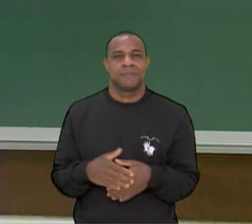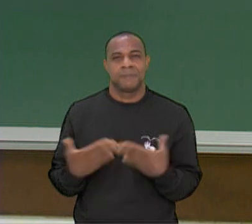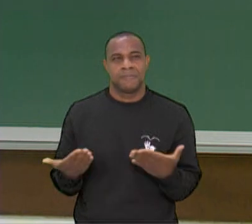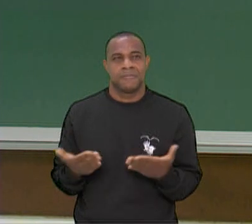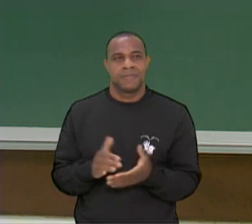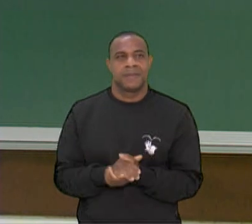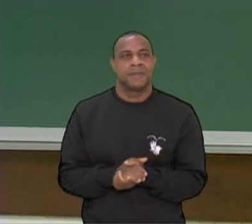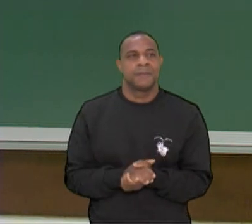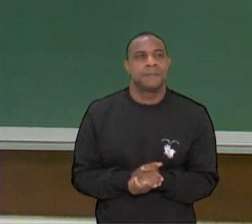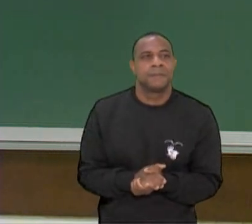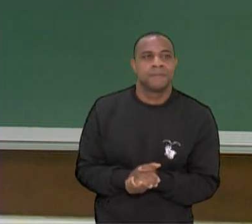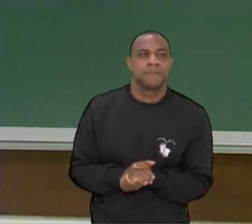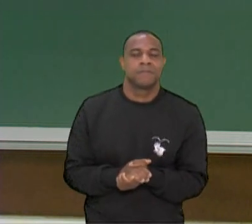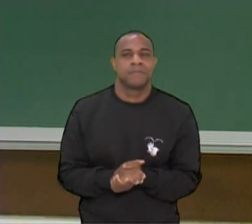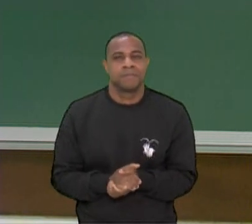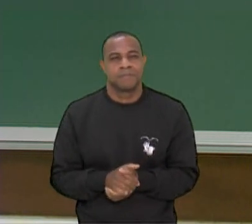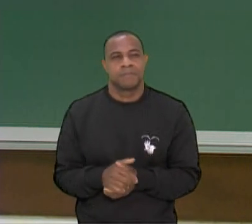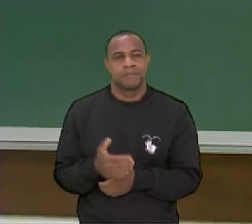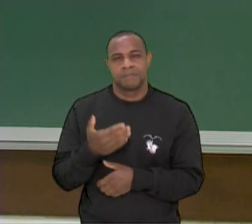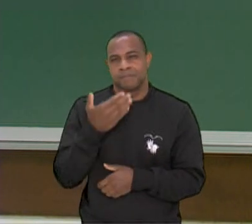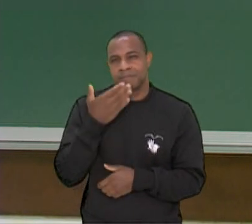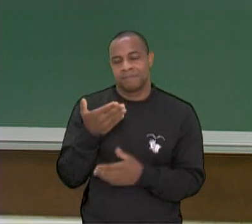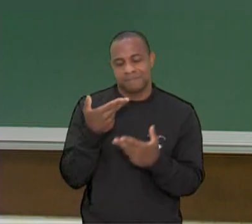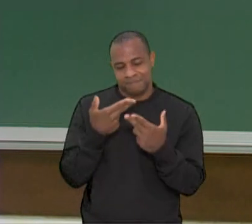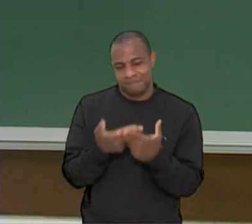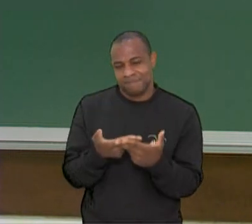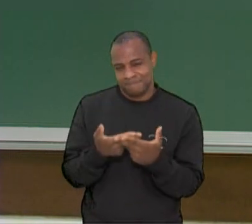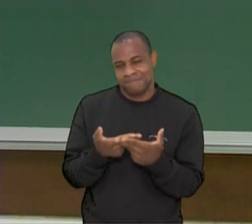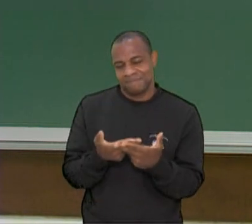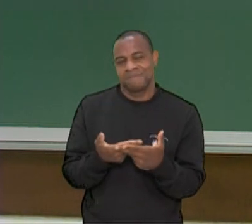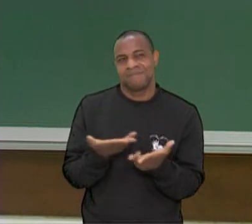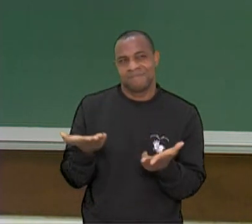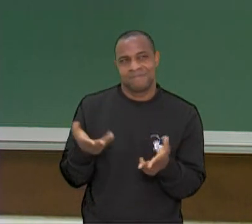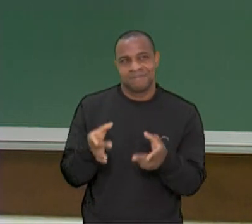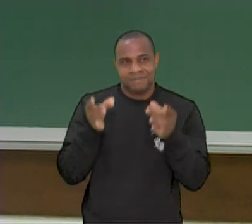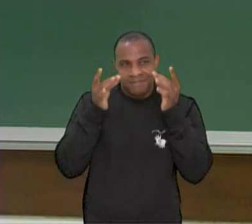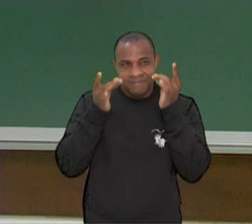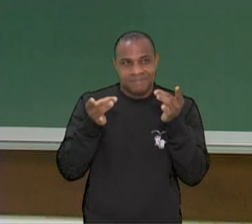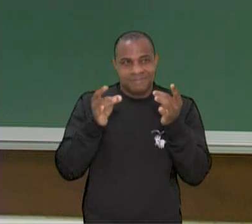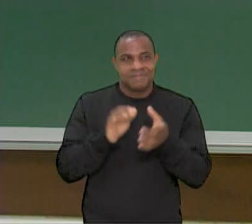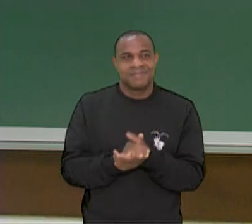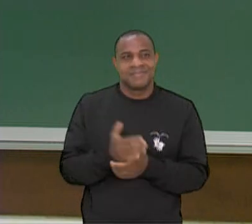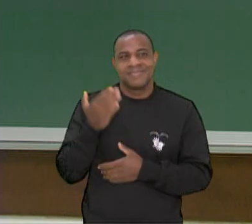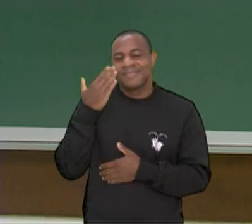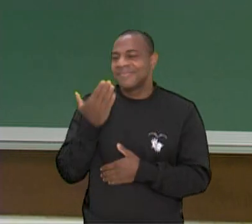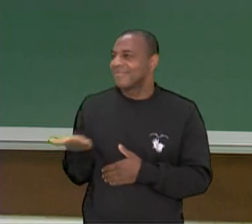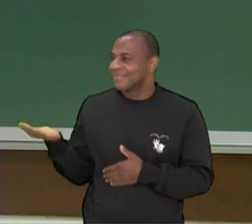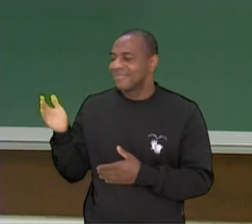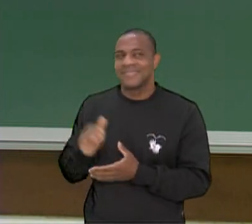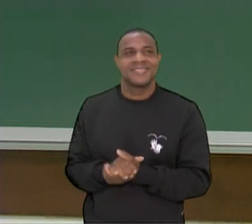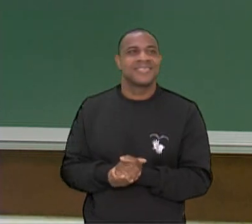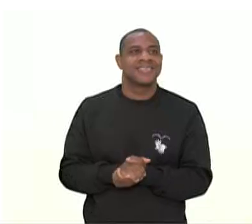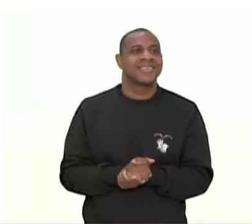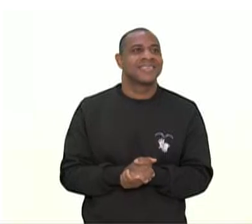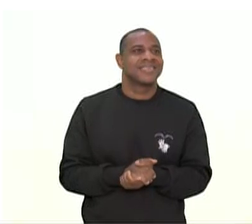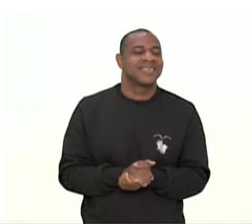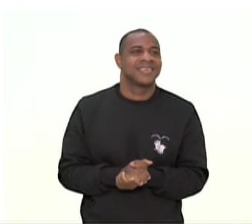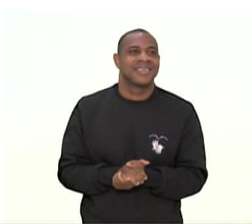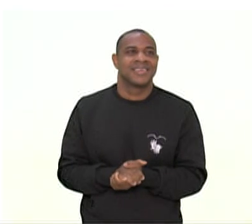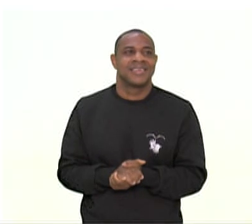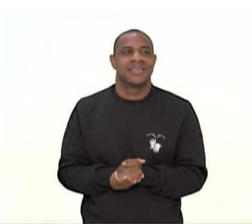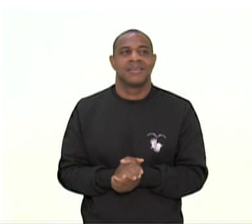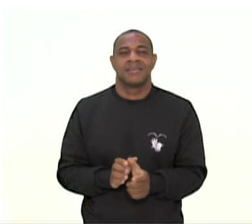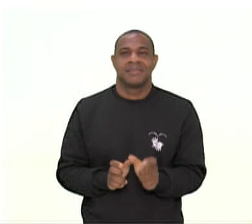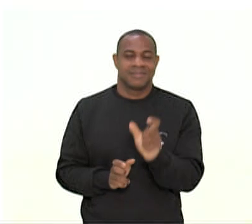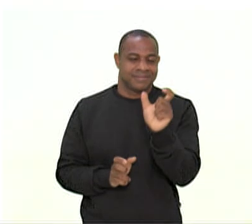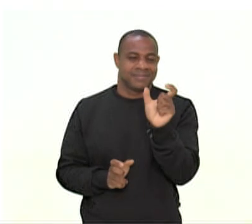Mais um pouquinho de casos e eu peço que você tenha paciência, presta atenção, força na peruca, respira fundo, vem comigo. Ó, não me